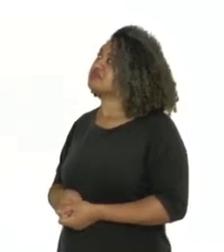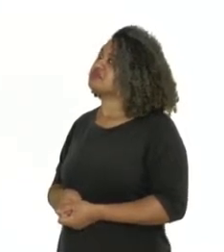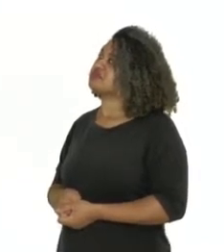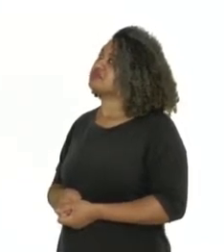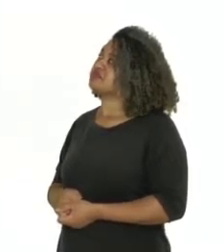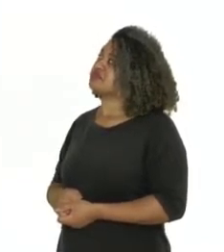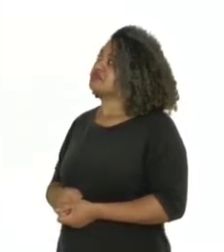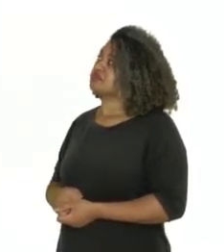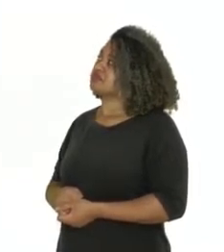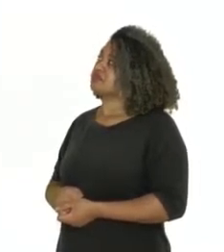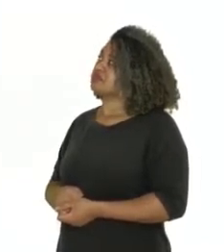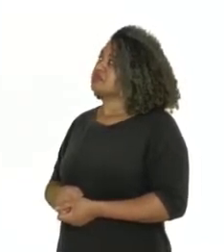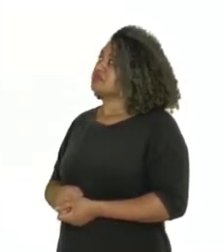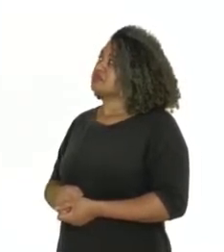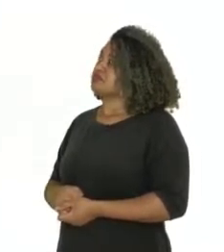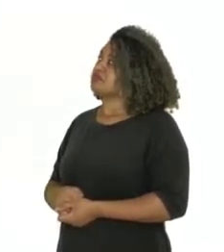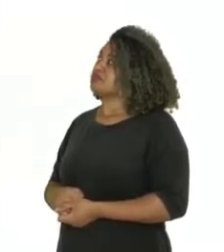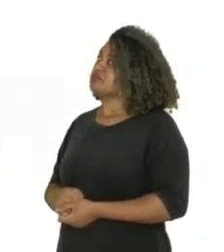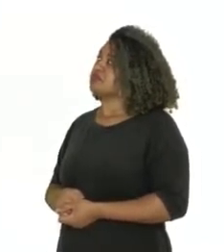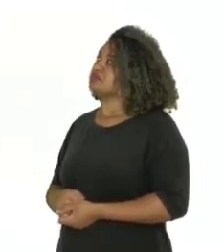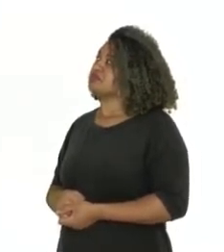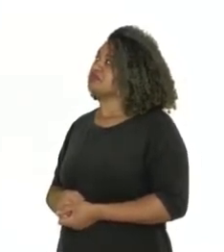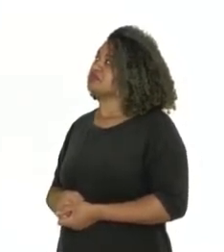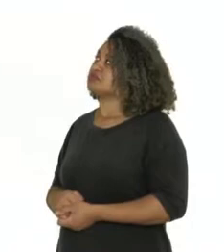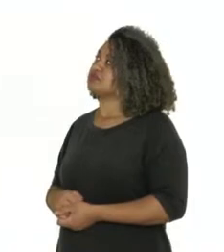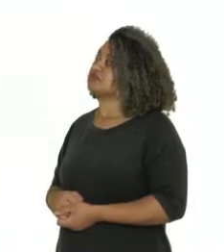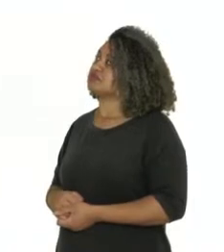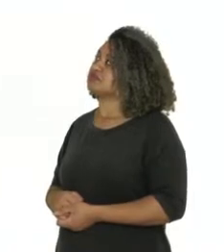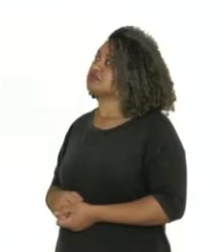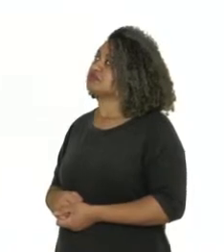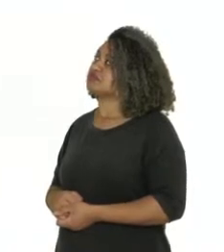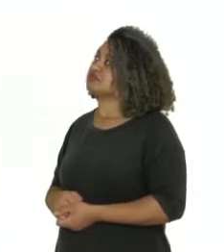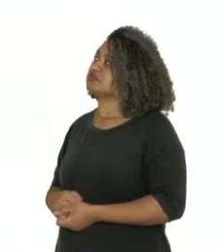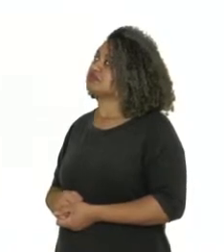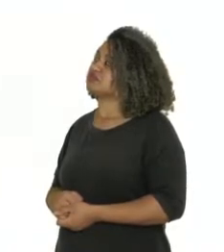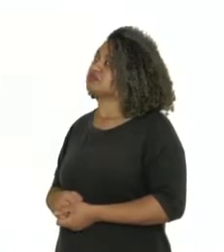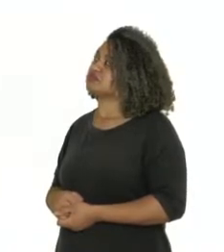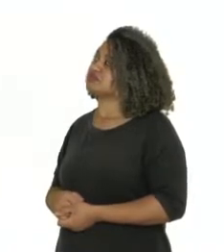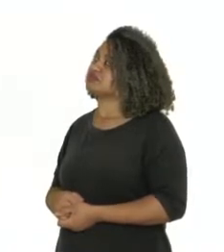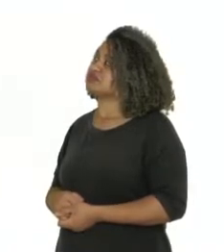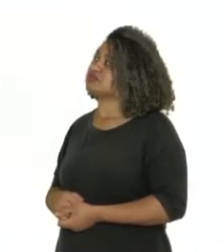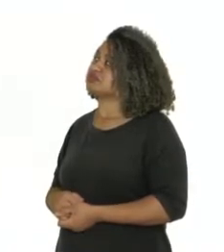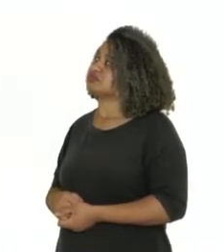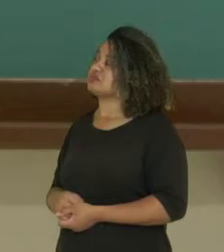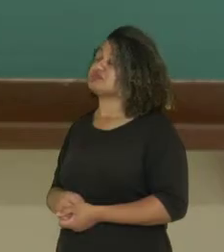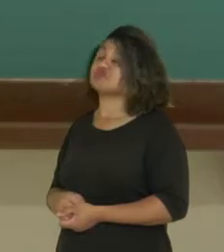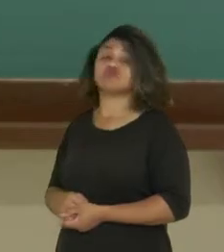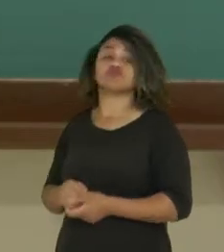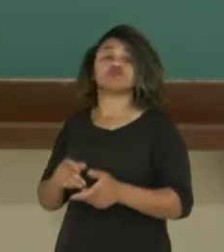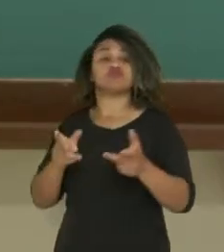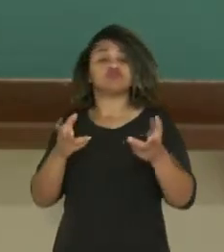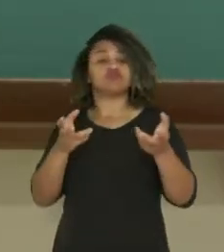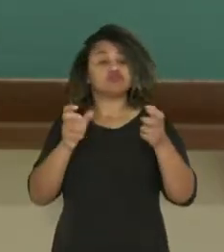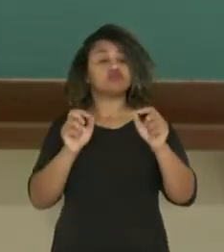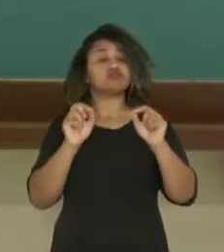este exquisito plato marino, tá? Presta atenção nesse termo, ó, quando a gente